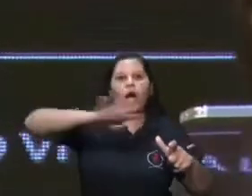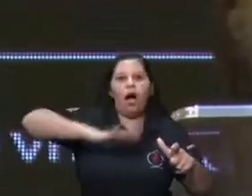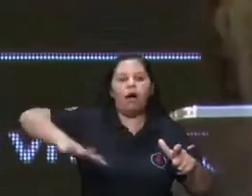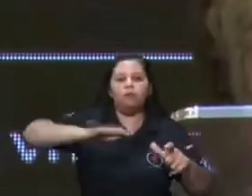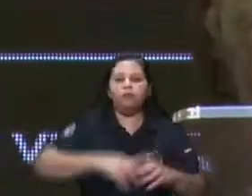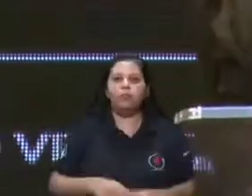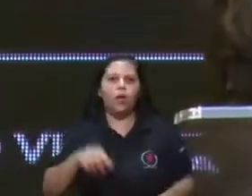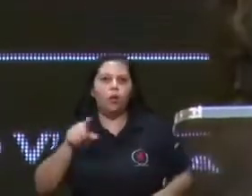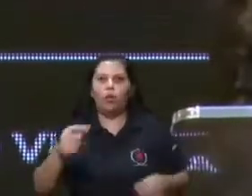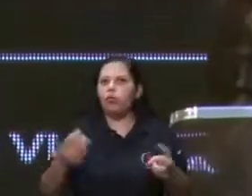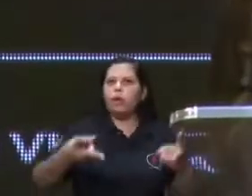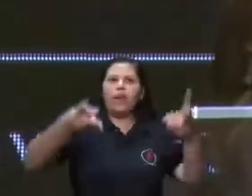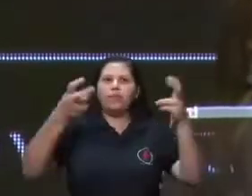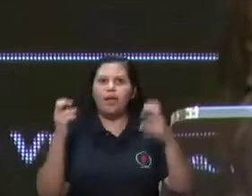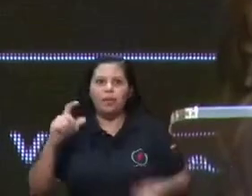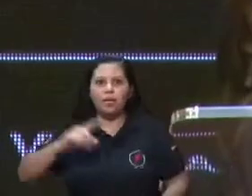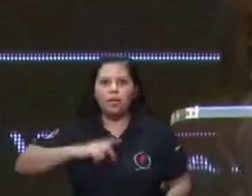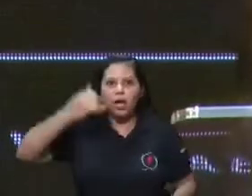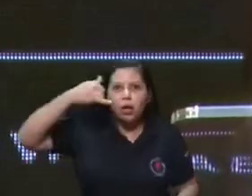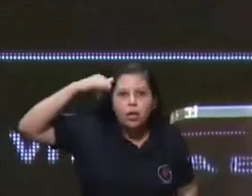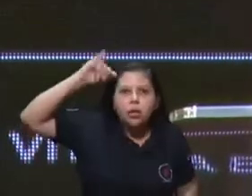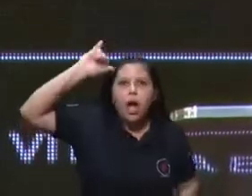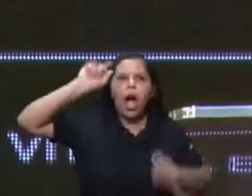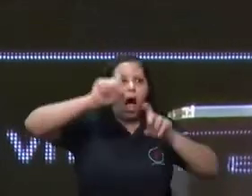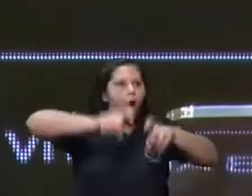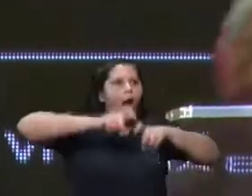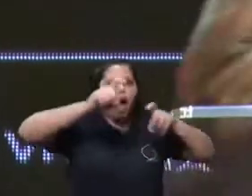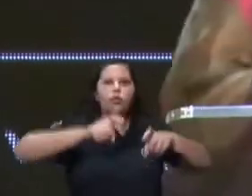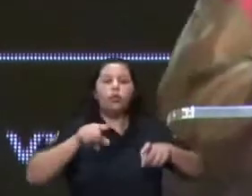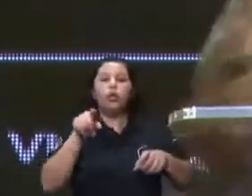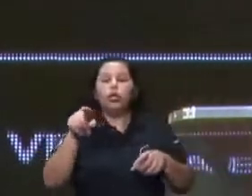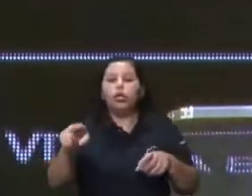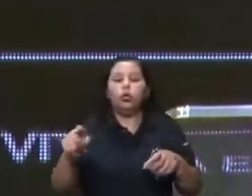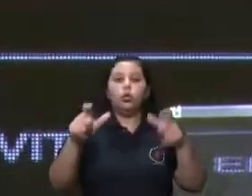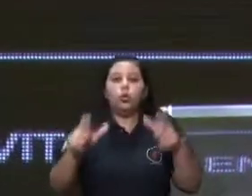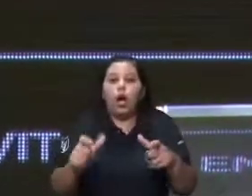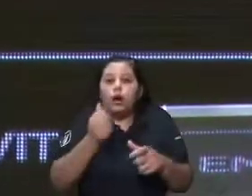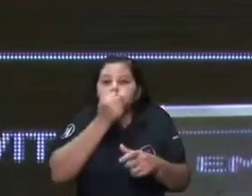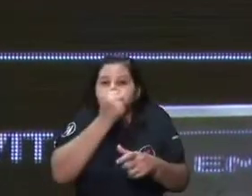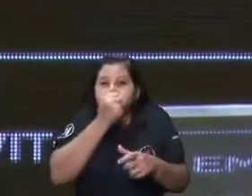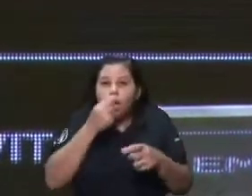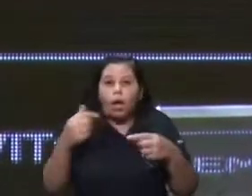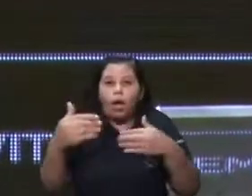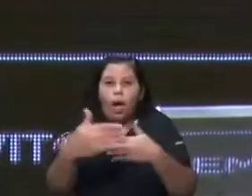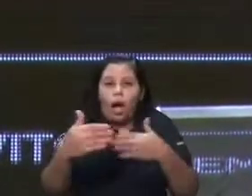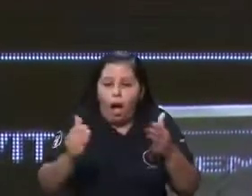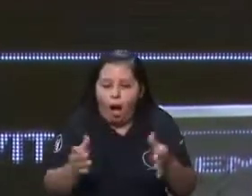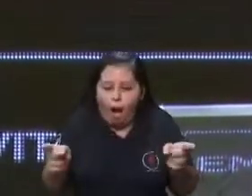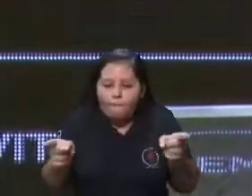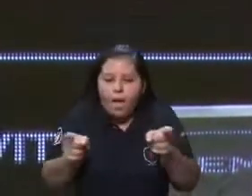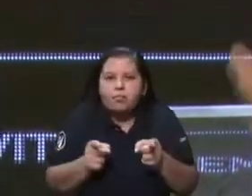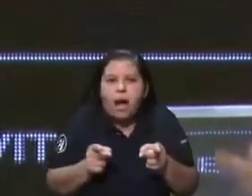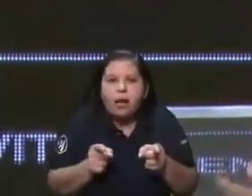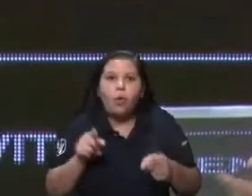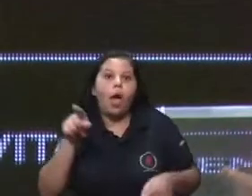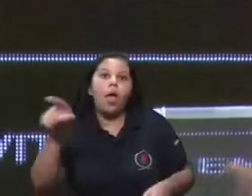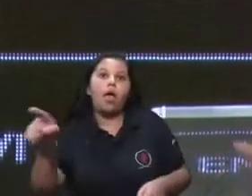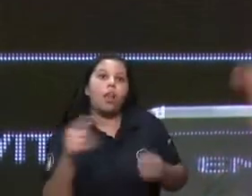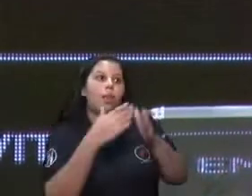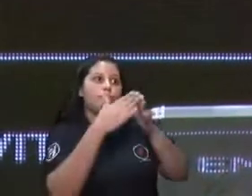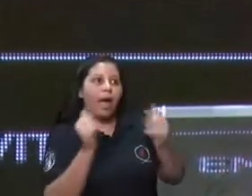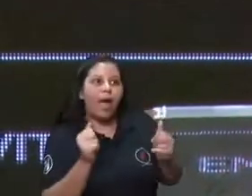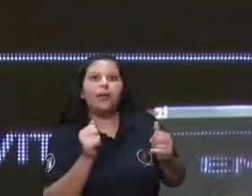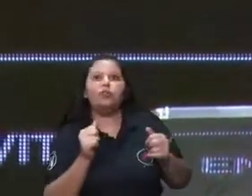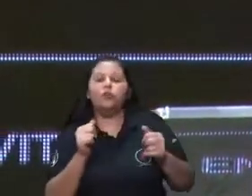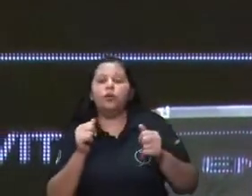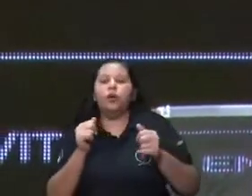gado e o território está ficando apertado, ele pede para ocupar uma terra que